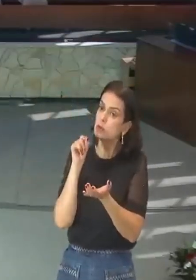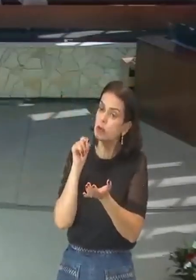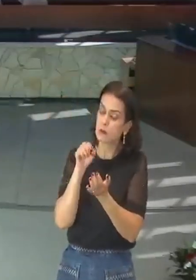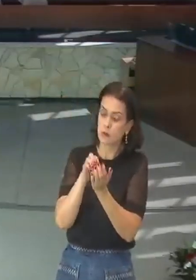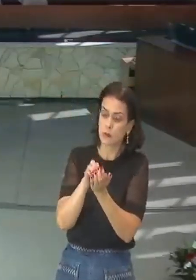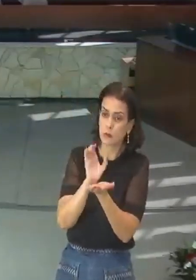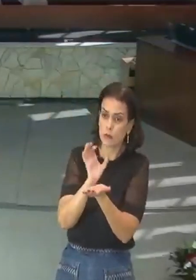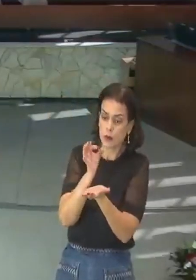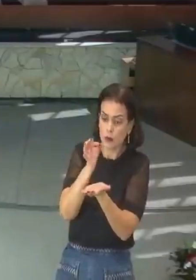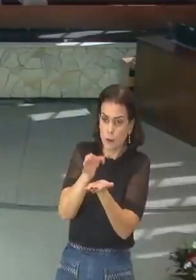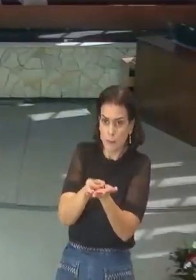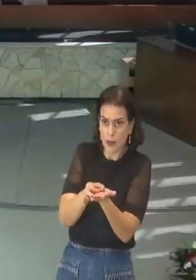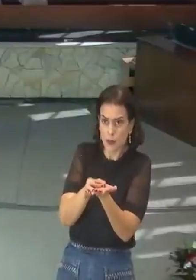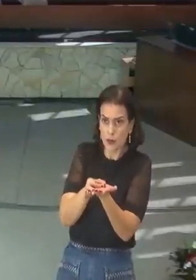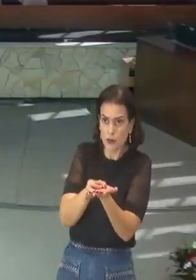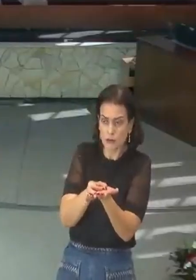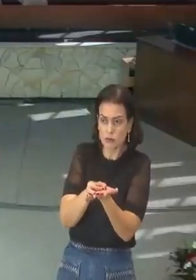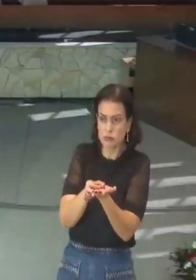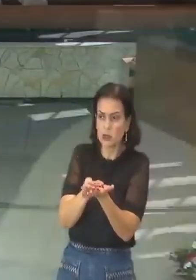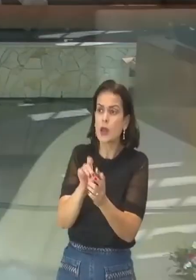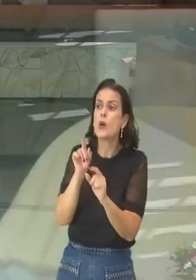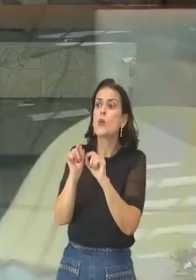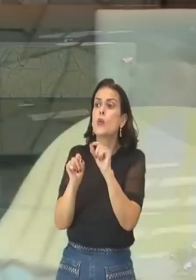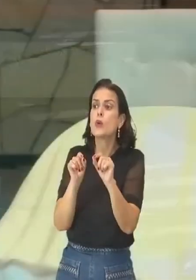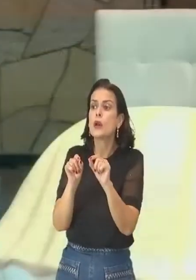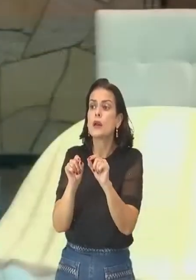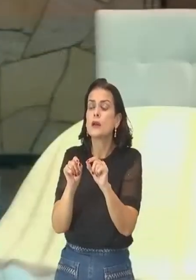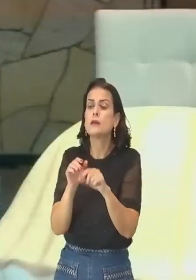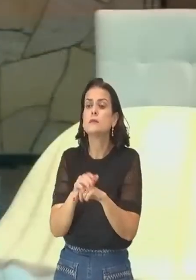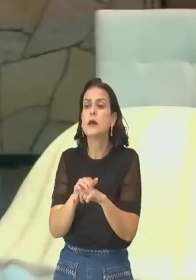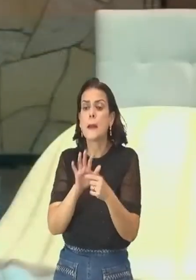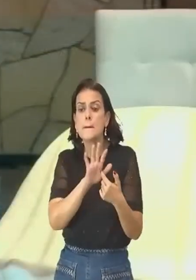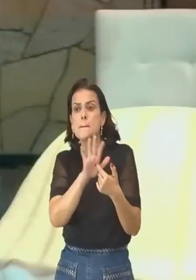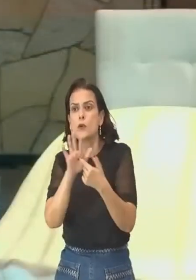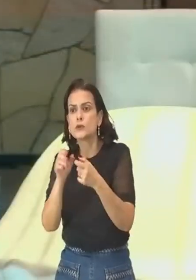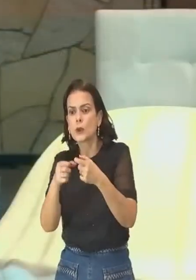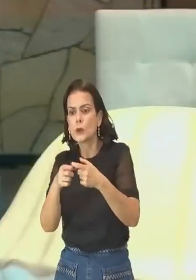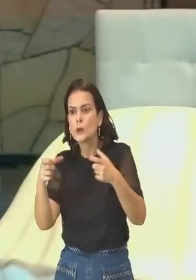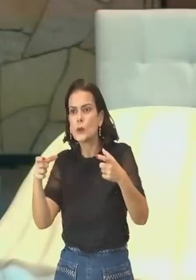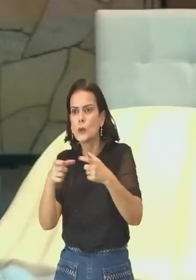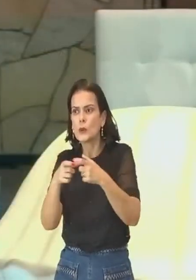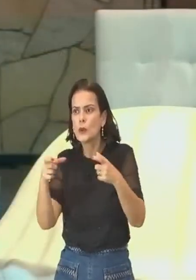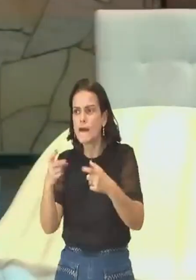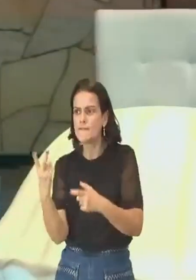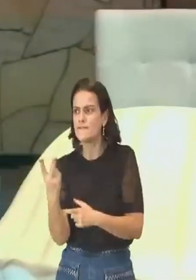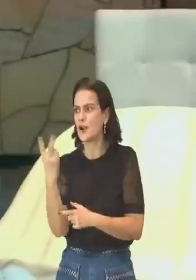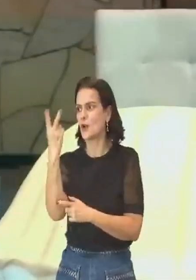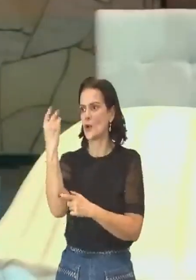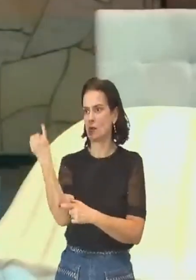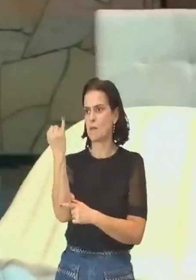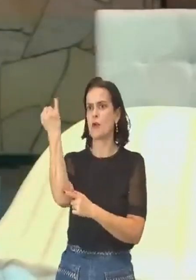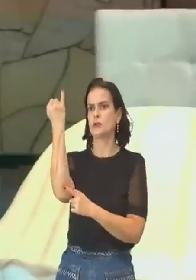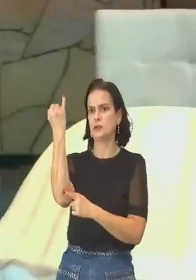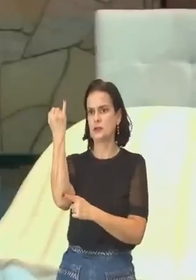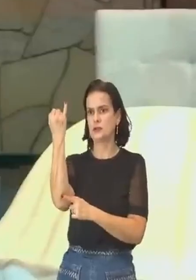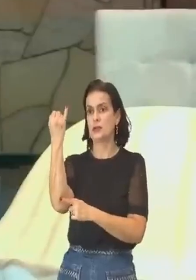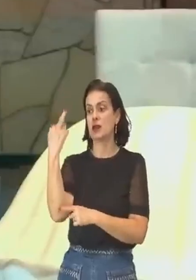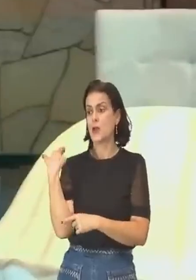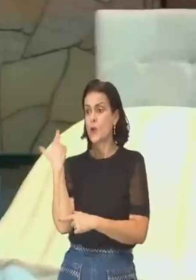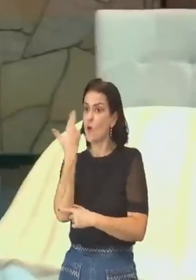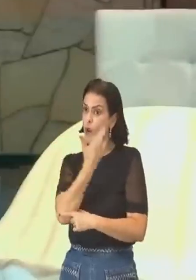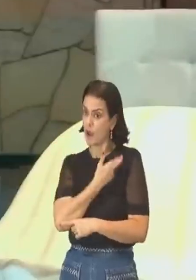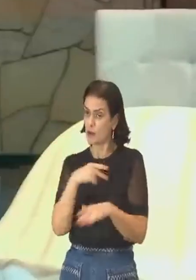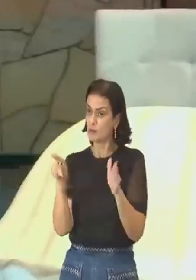chamado pérola para representar o tamanho deste valor, que é o reino de